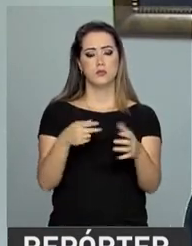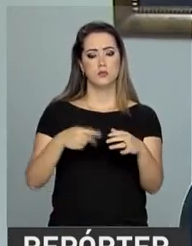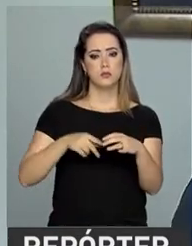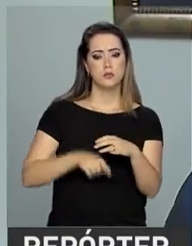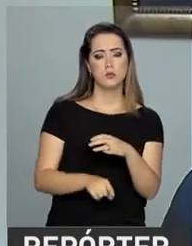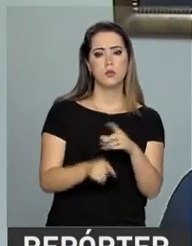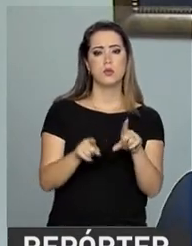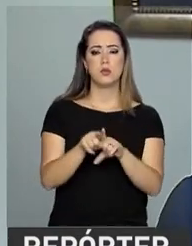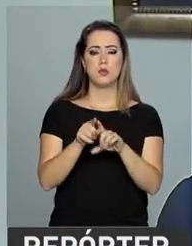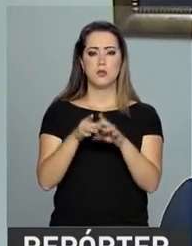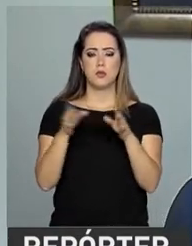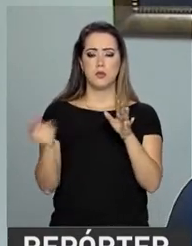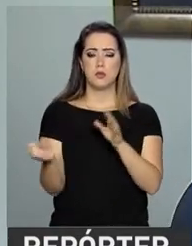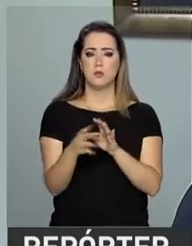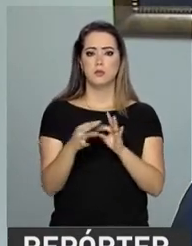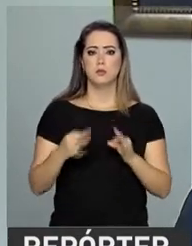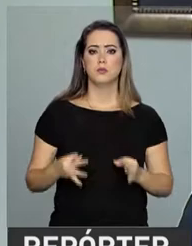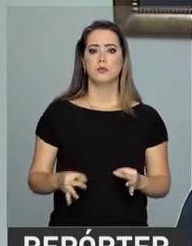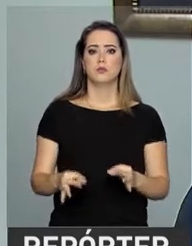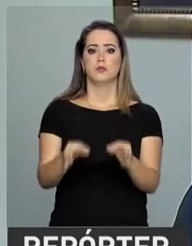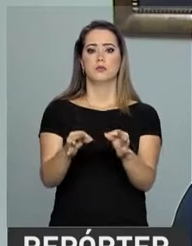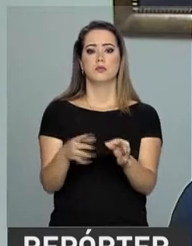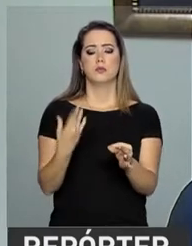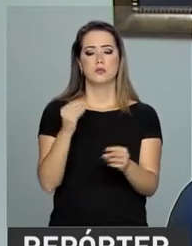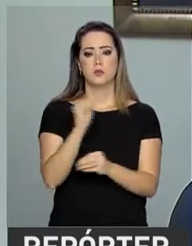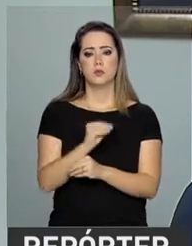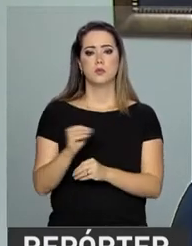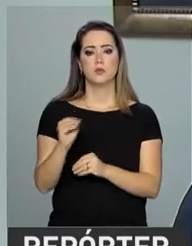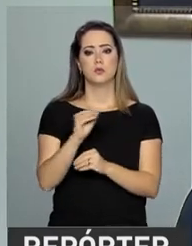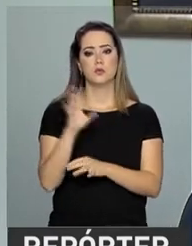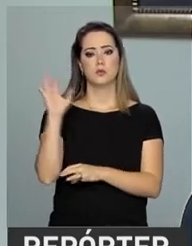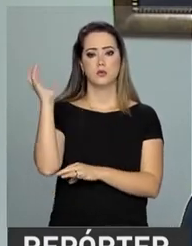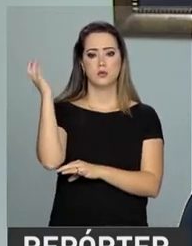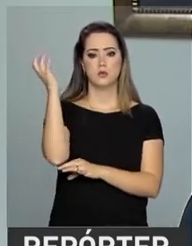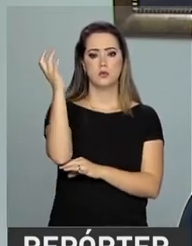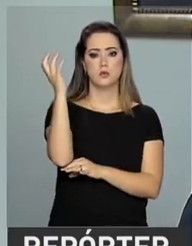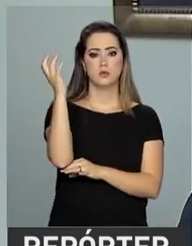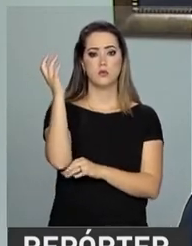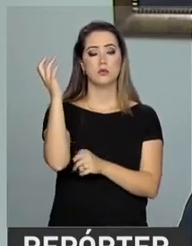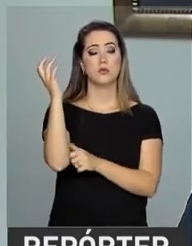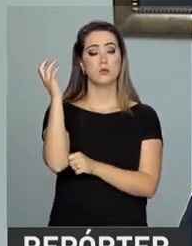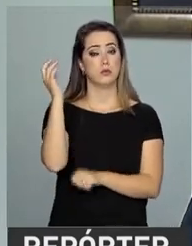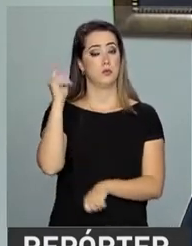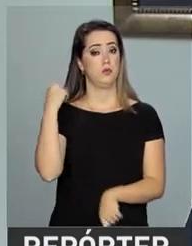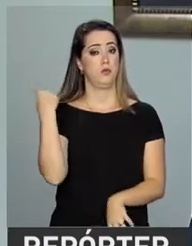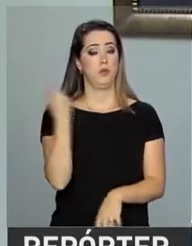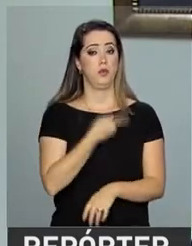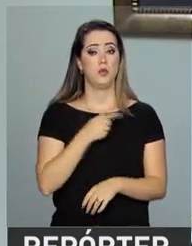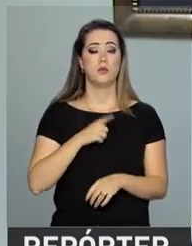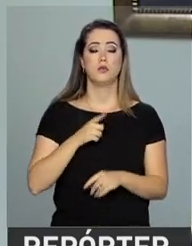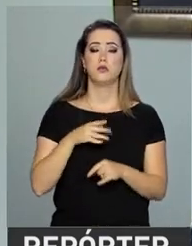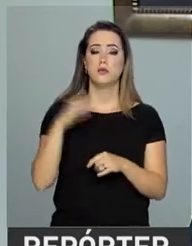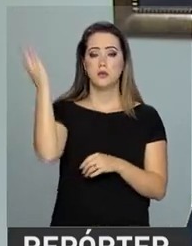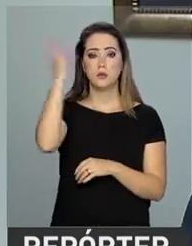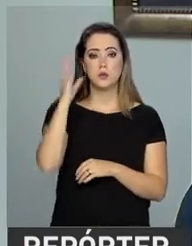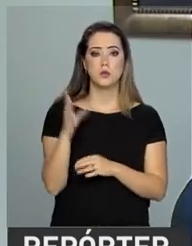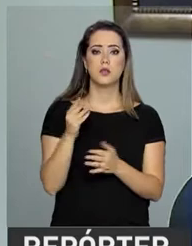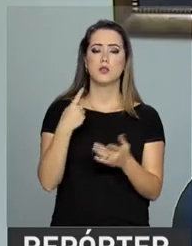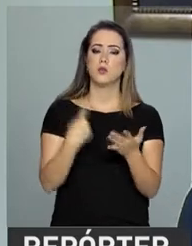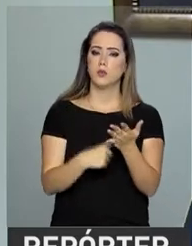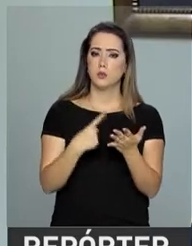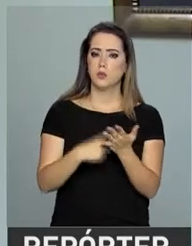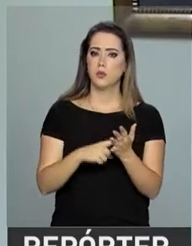como também da tecnologia da preservação ambiental nós temos no brasil um compromisso com o meio ambiente é